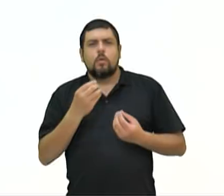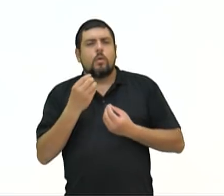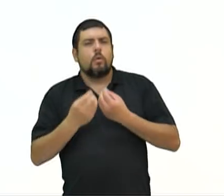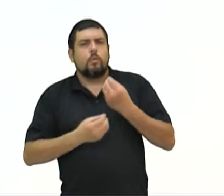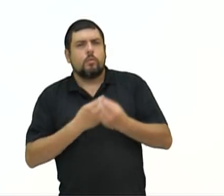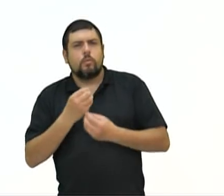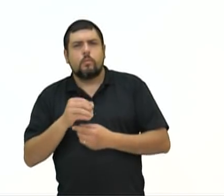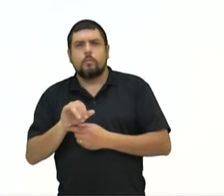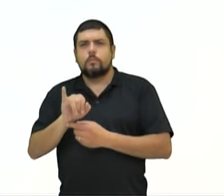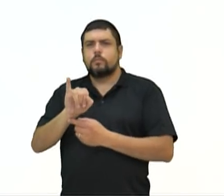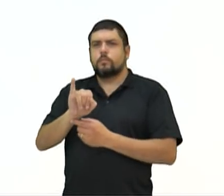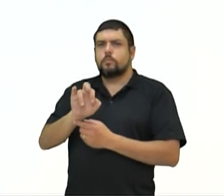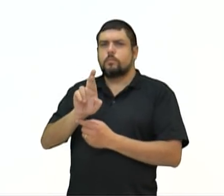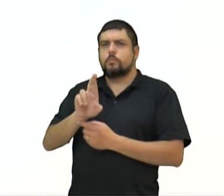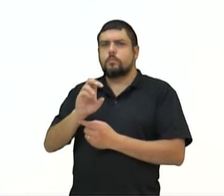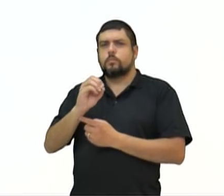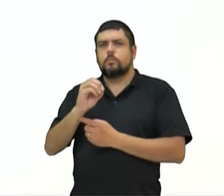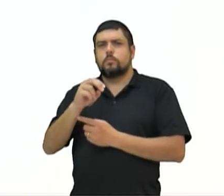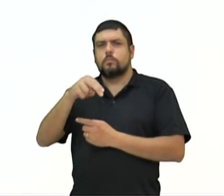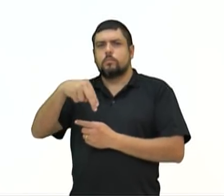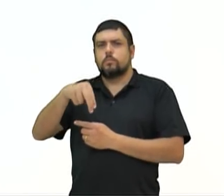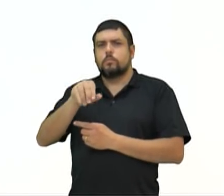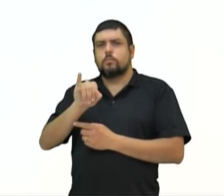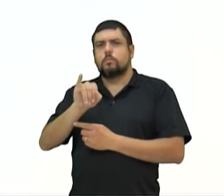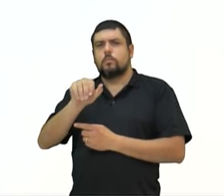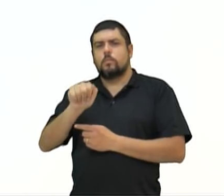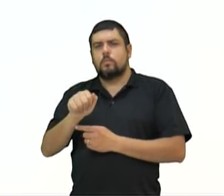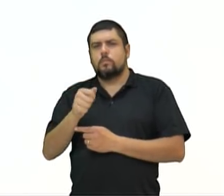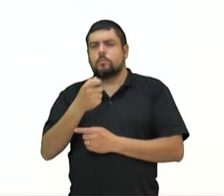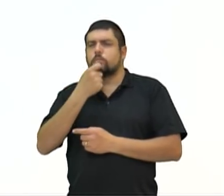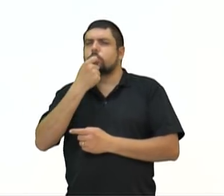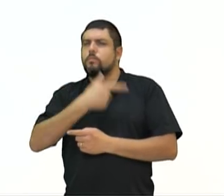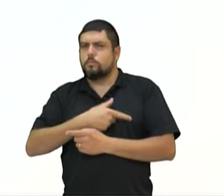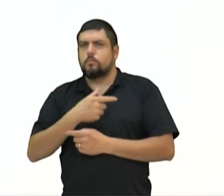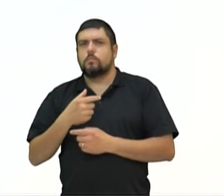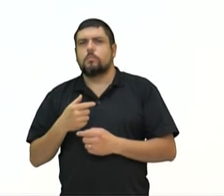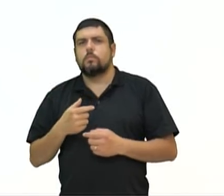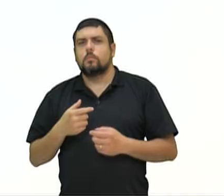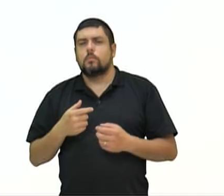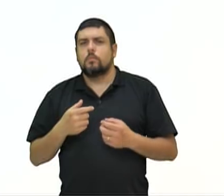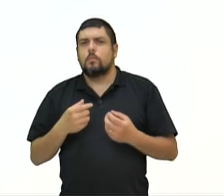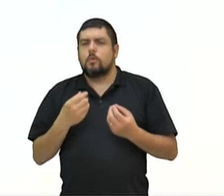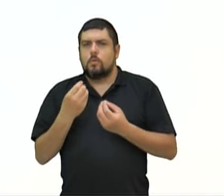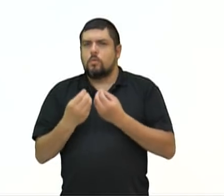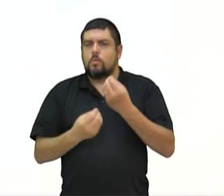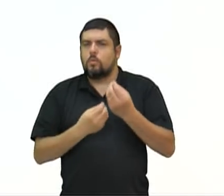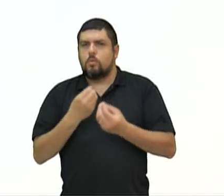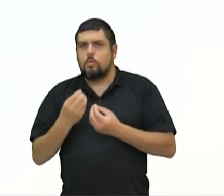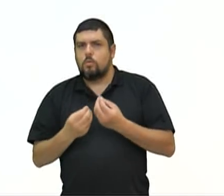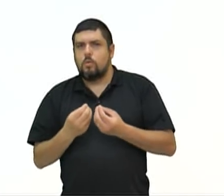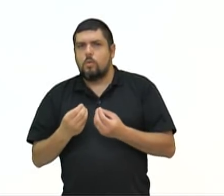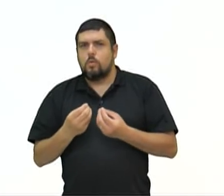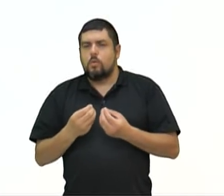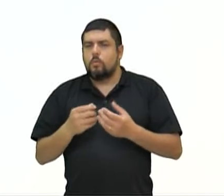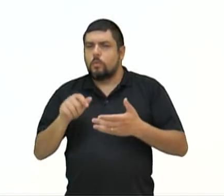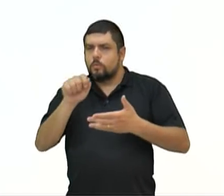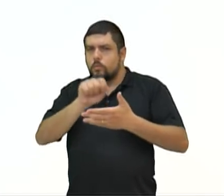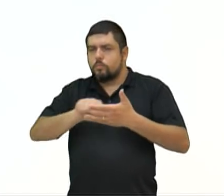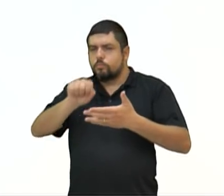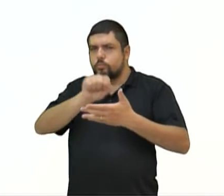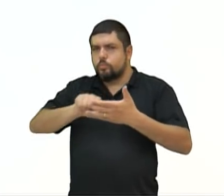que provocaria o humor nesse texto, tá? Então, vocês vão escrever aí umas 2, 3 linhas, né, para dar conta de